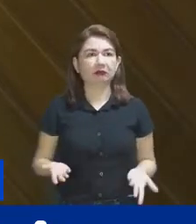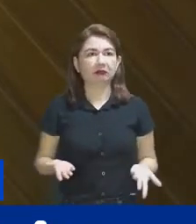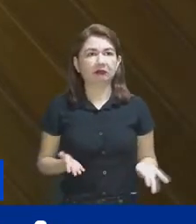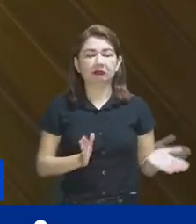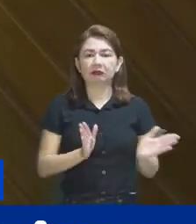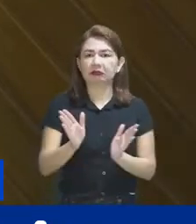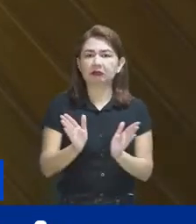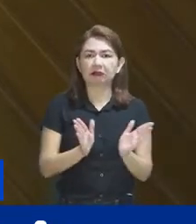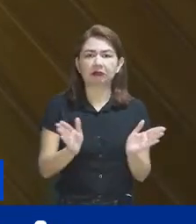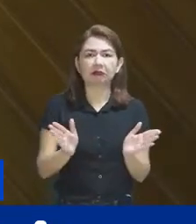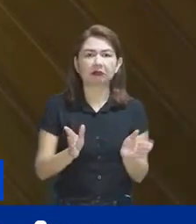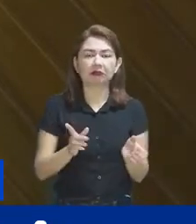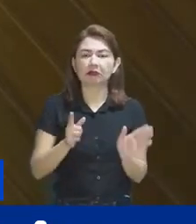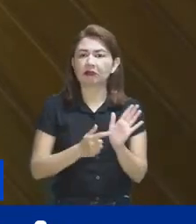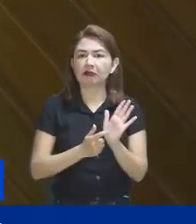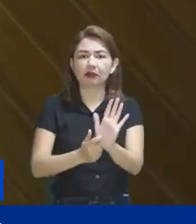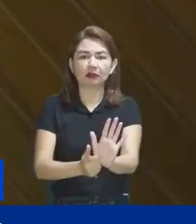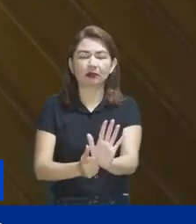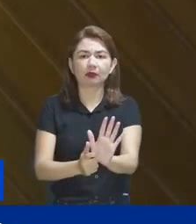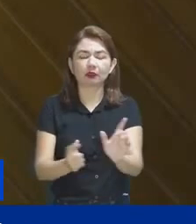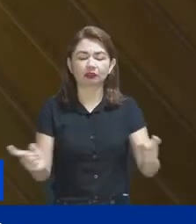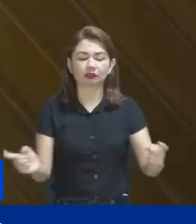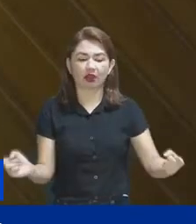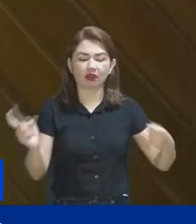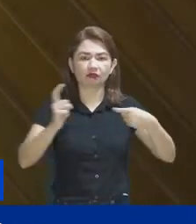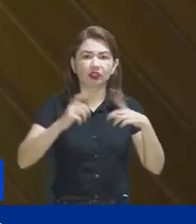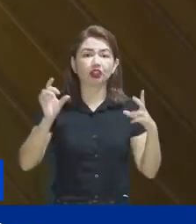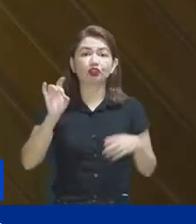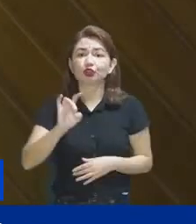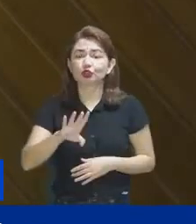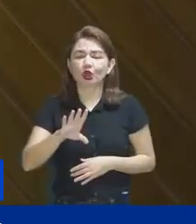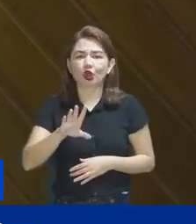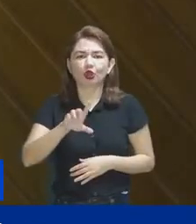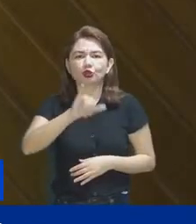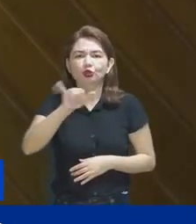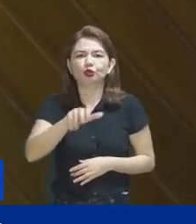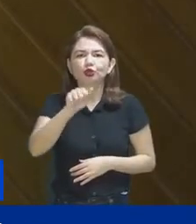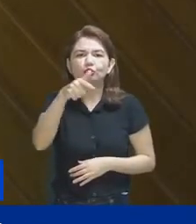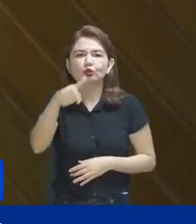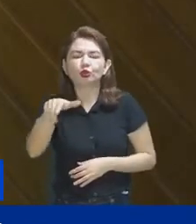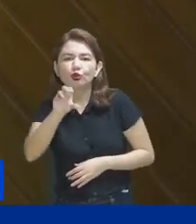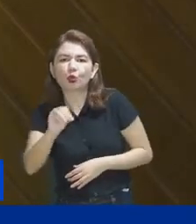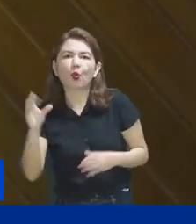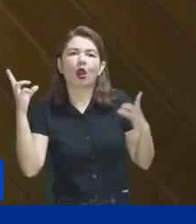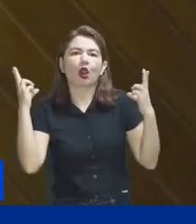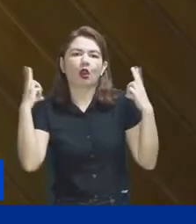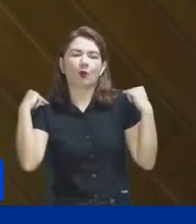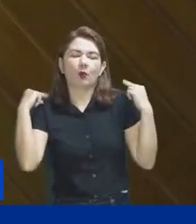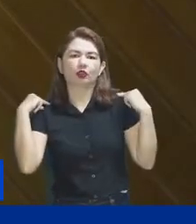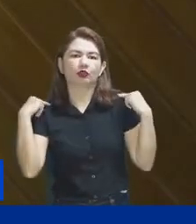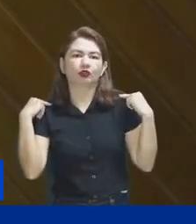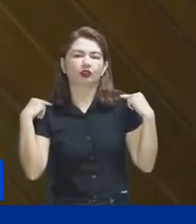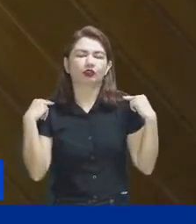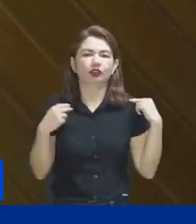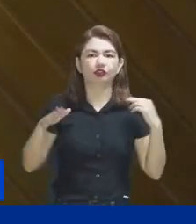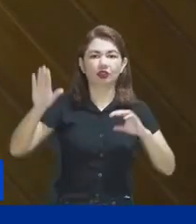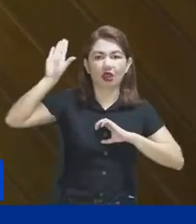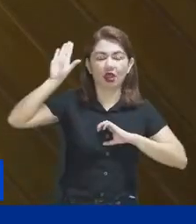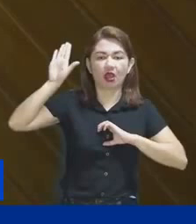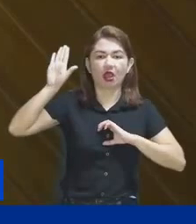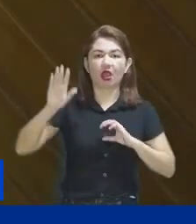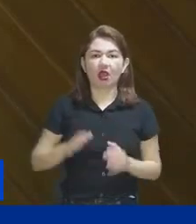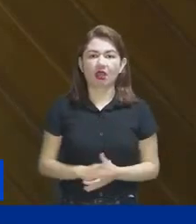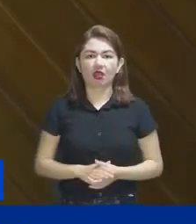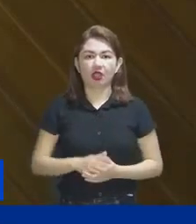diame entre João Diomedes, que é o mero motorista de aplicativo, e o candidato Diogo Sênior. Até porque esse diame não